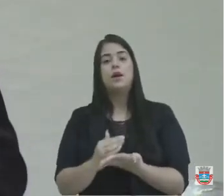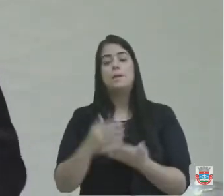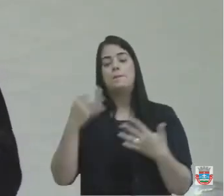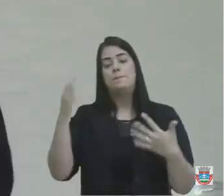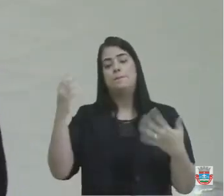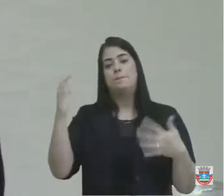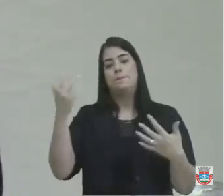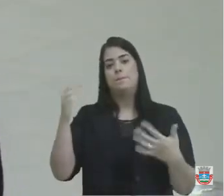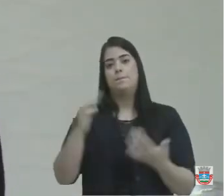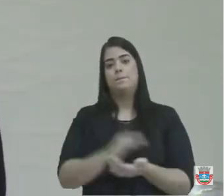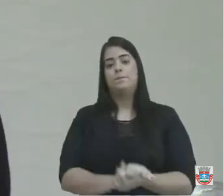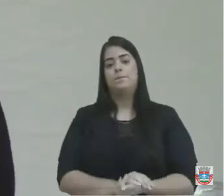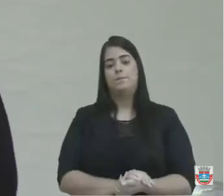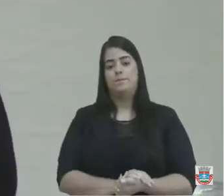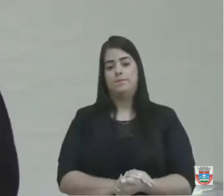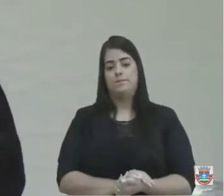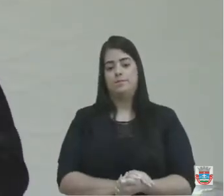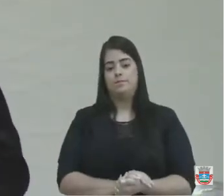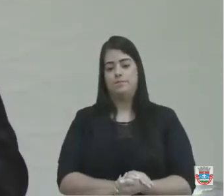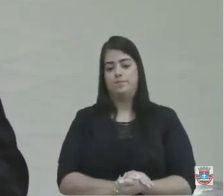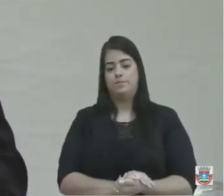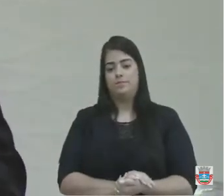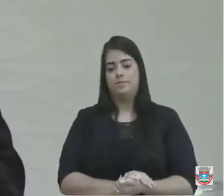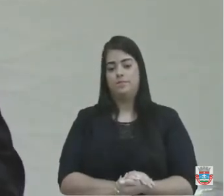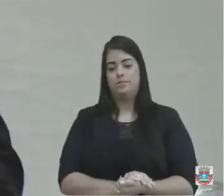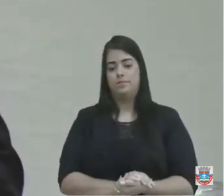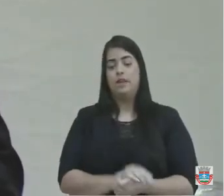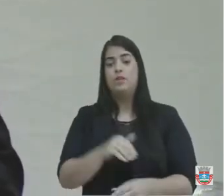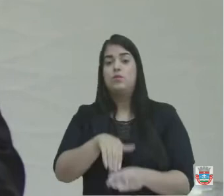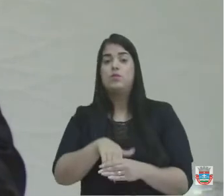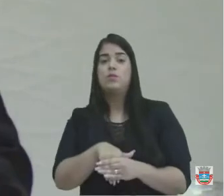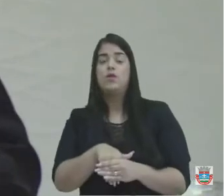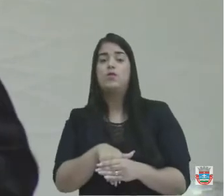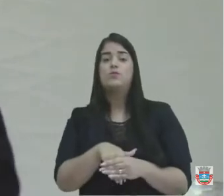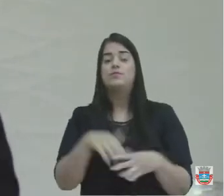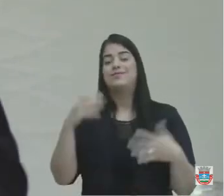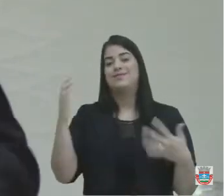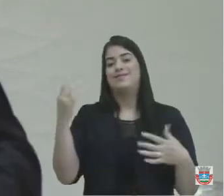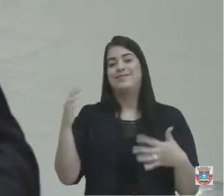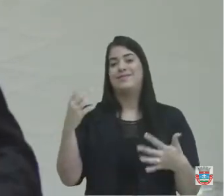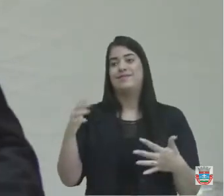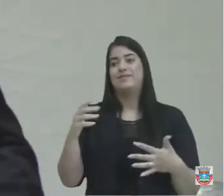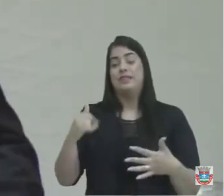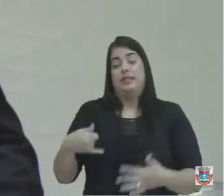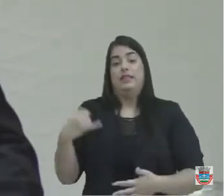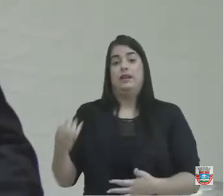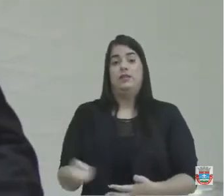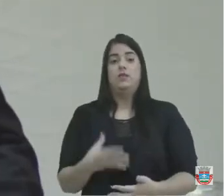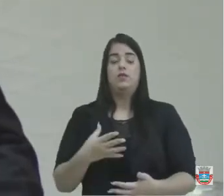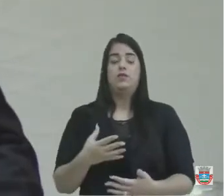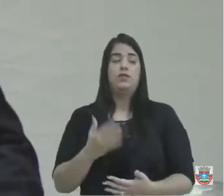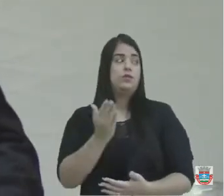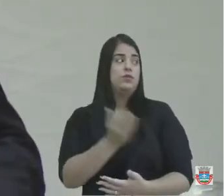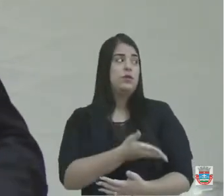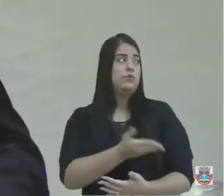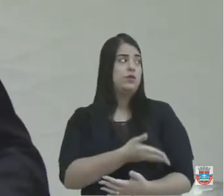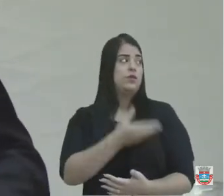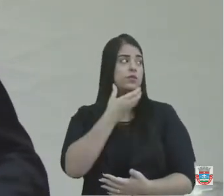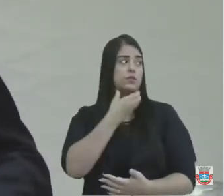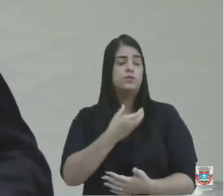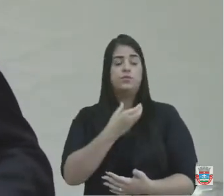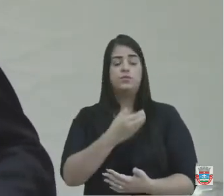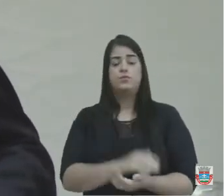parabenizando colocar aqui também um voto e de felicitações pela passagem do aniversário de um grande amigo meu